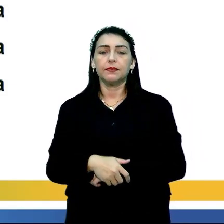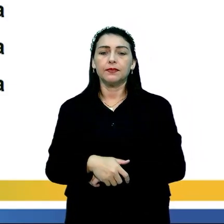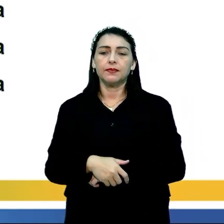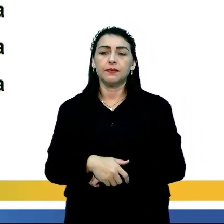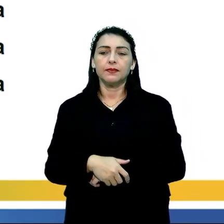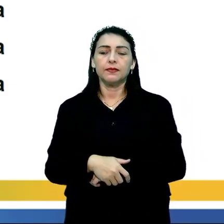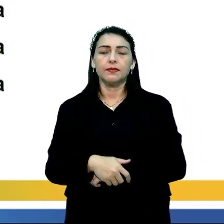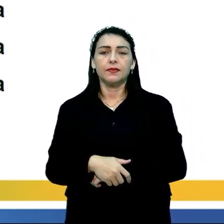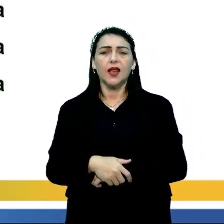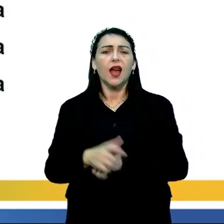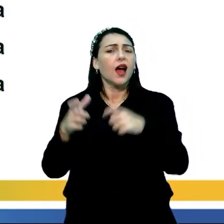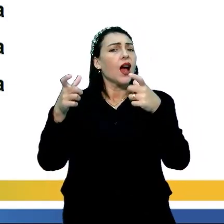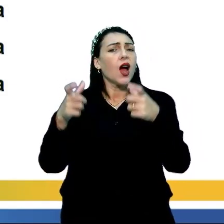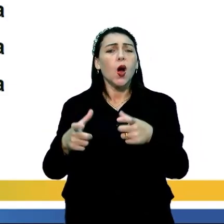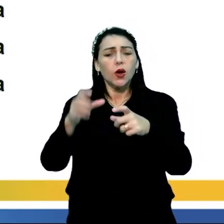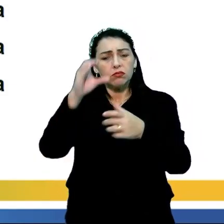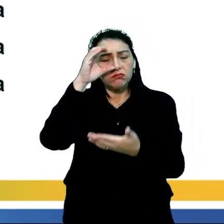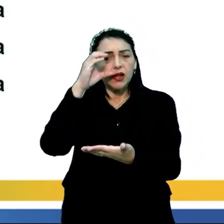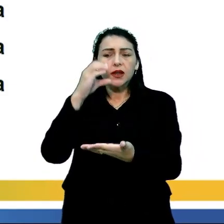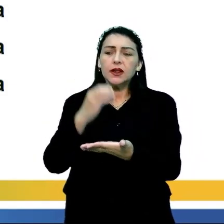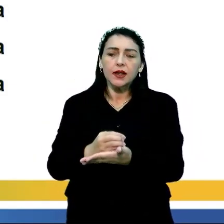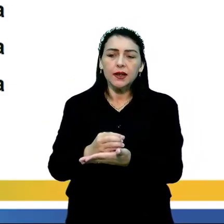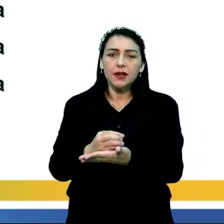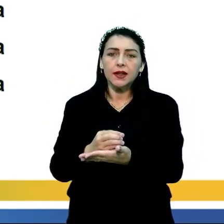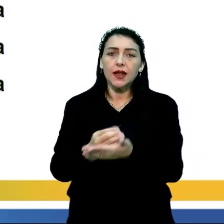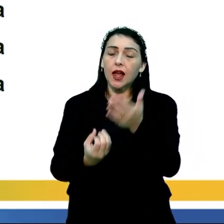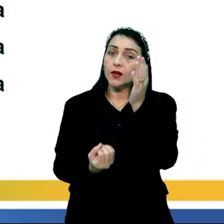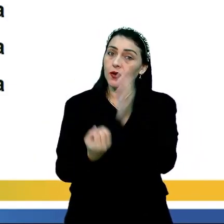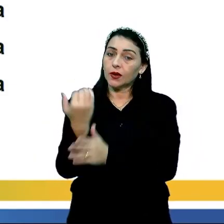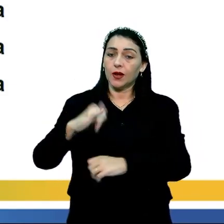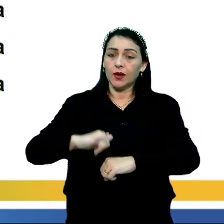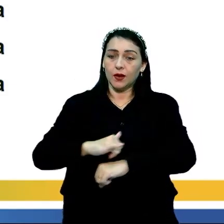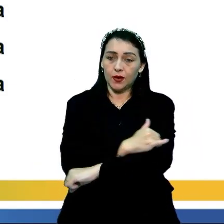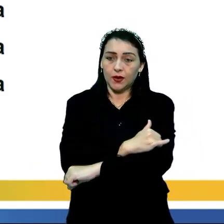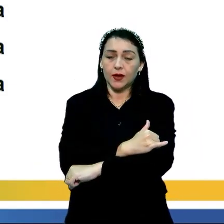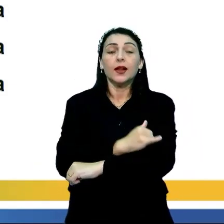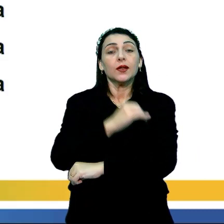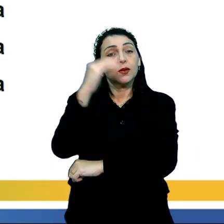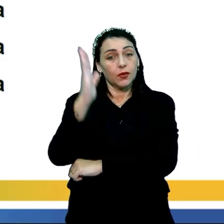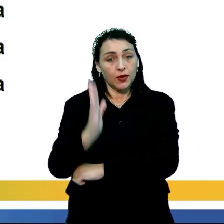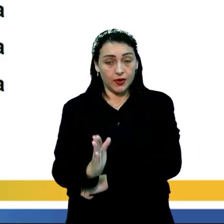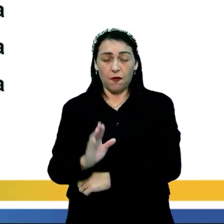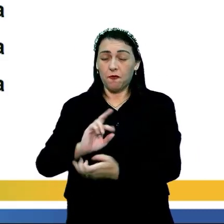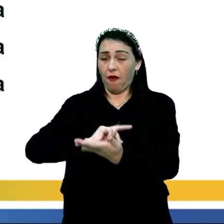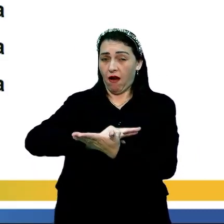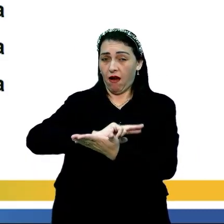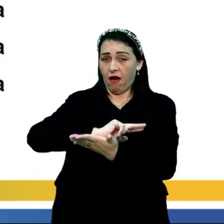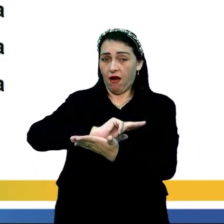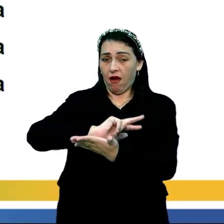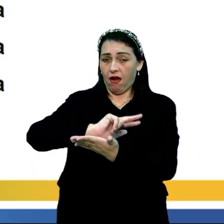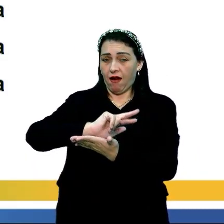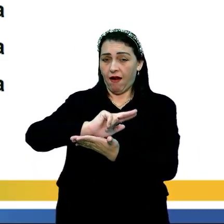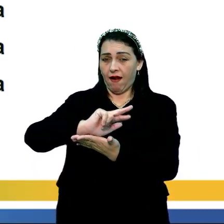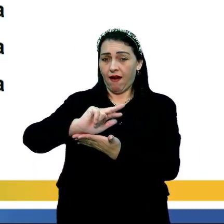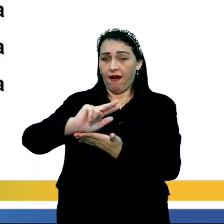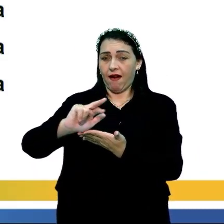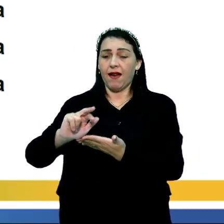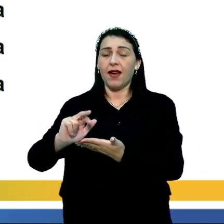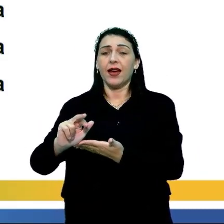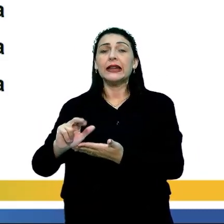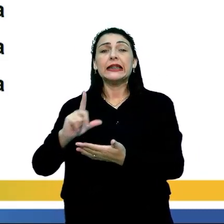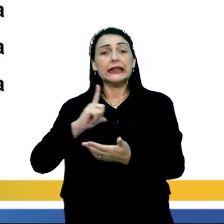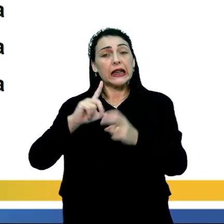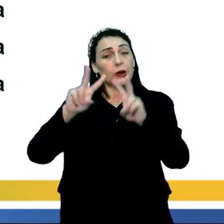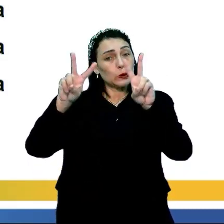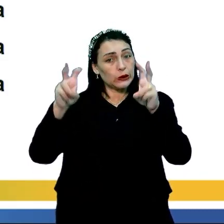E aí, professor, onde é que está a tese aí? As origens da obesidade entre os brasileiros são muitas. Nós temos aí ó, o